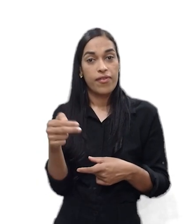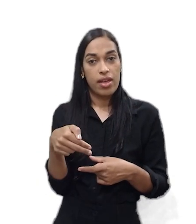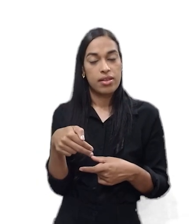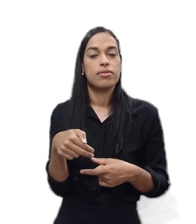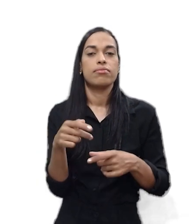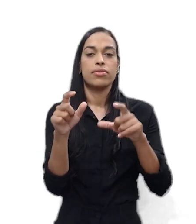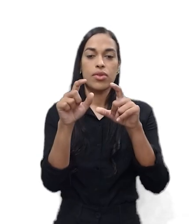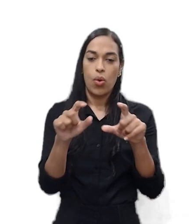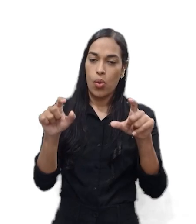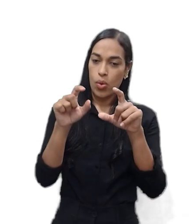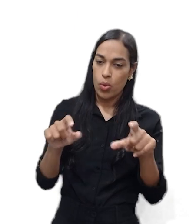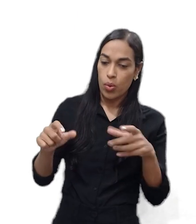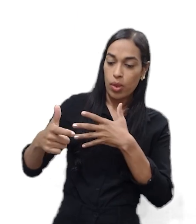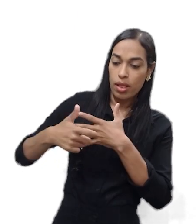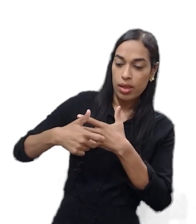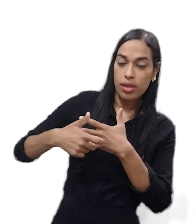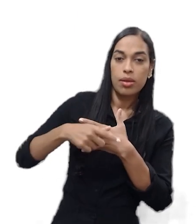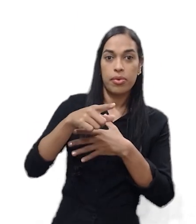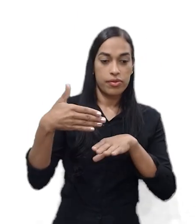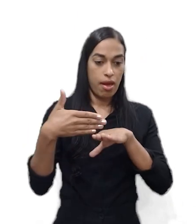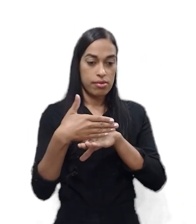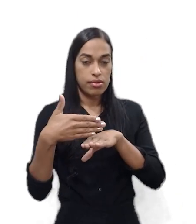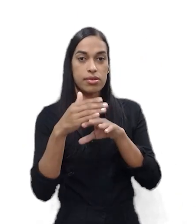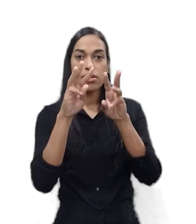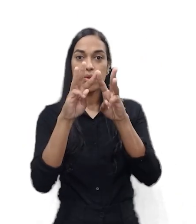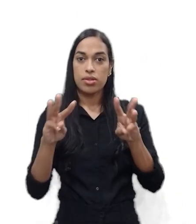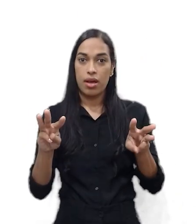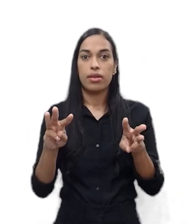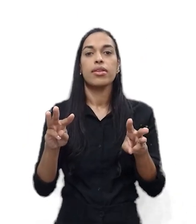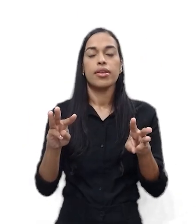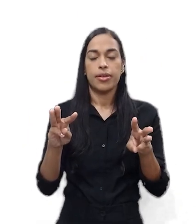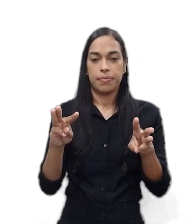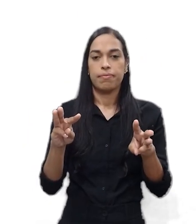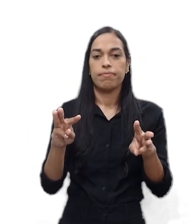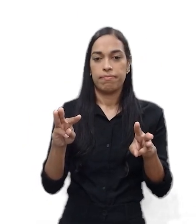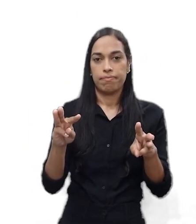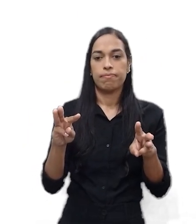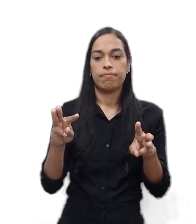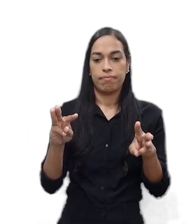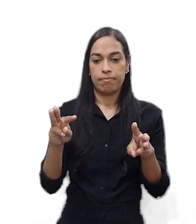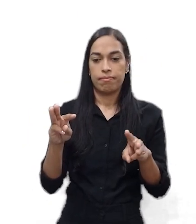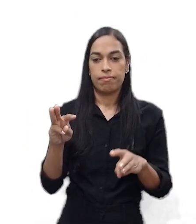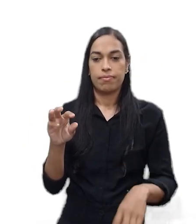Eu trouxe o link, mostra tá o acesso ao site Aven, no link